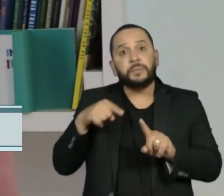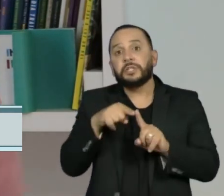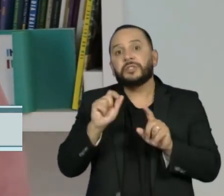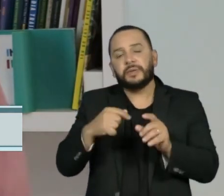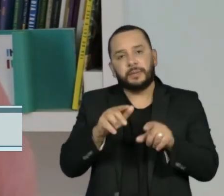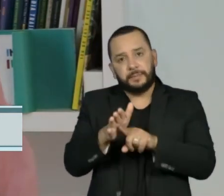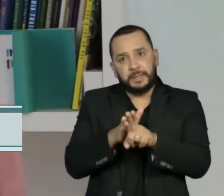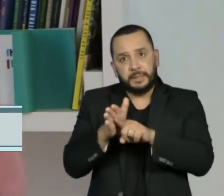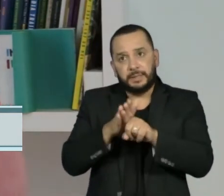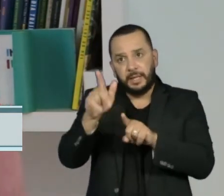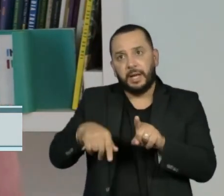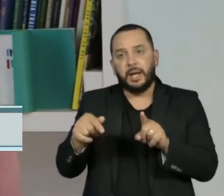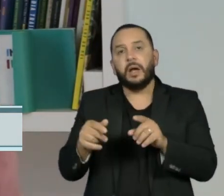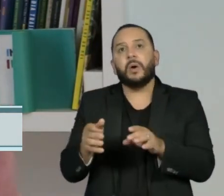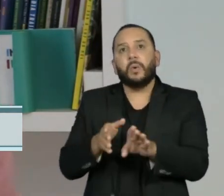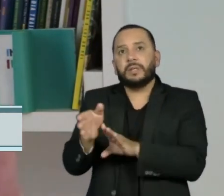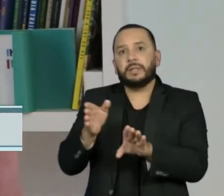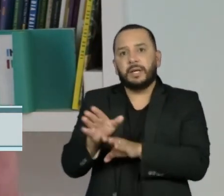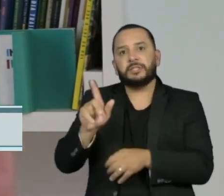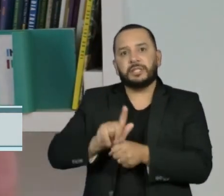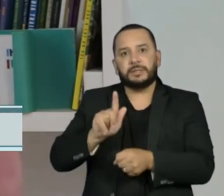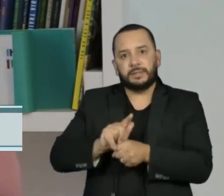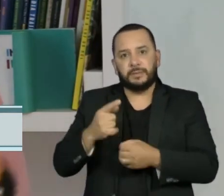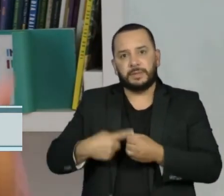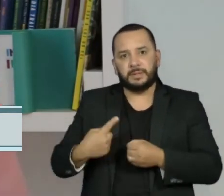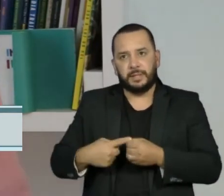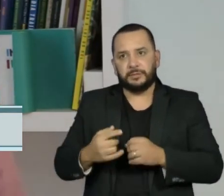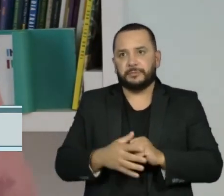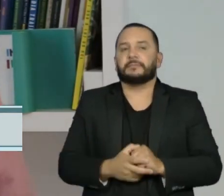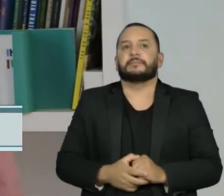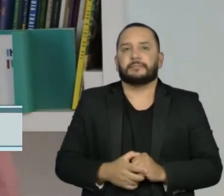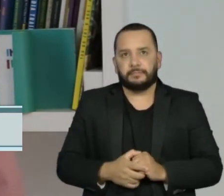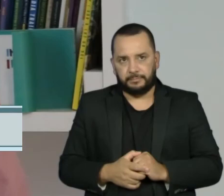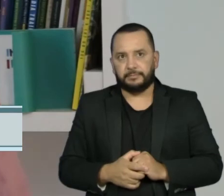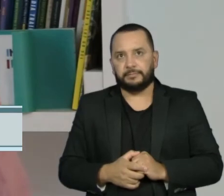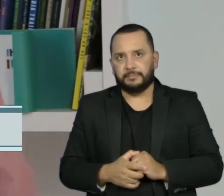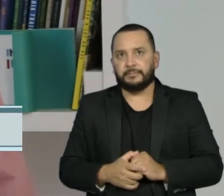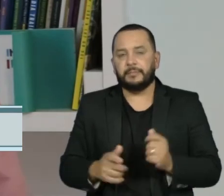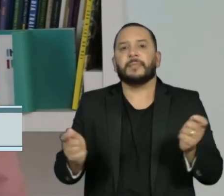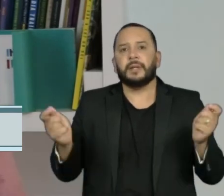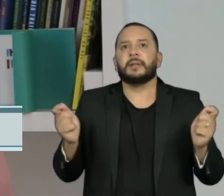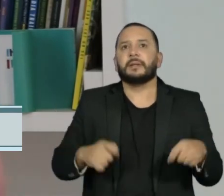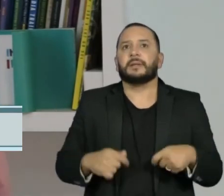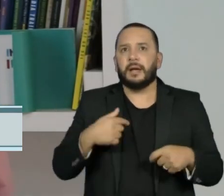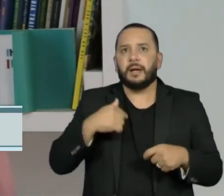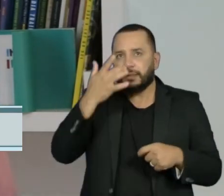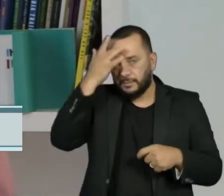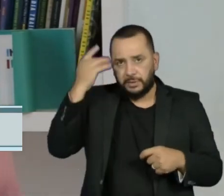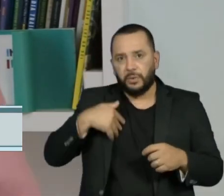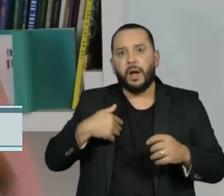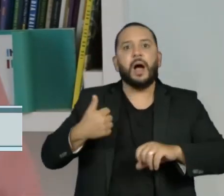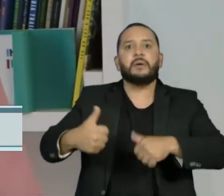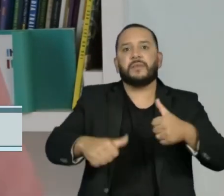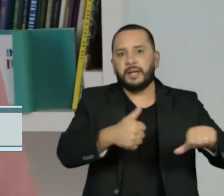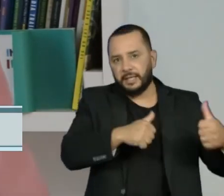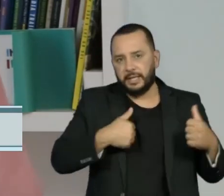ranking é orientar a gestão das cidades. Ele permite que a população avalie a qualidade da gestão pública local. Segundo, ele também é uma